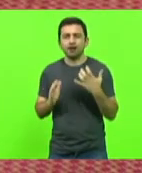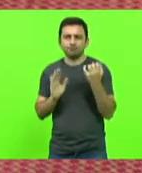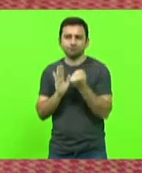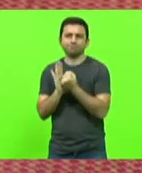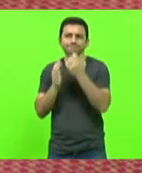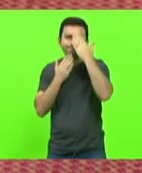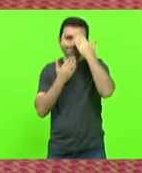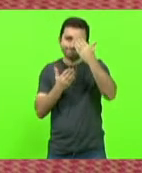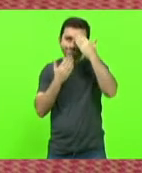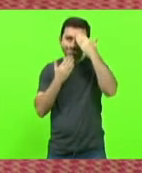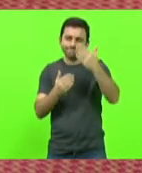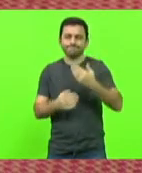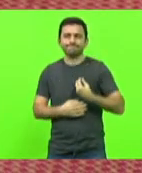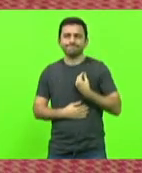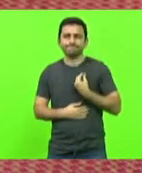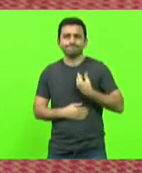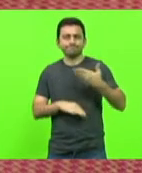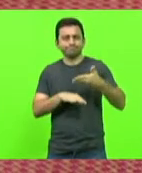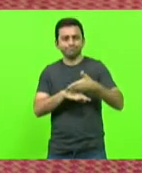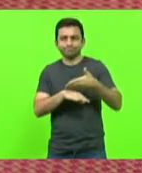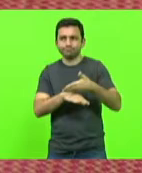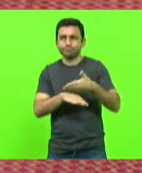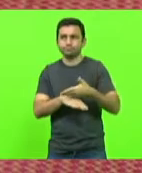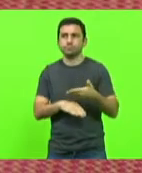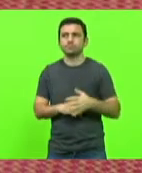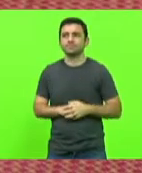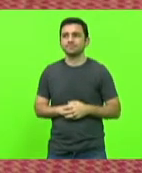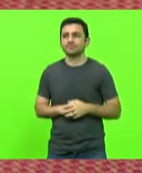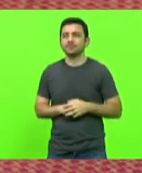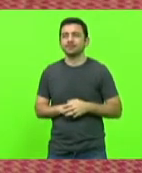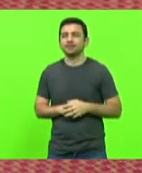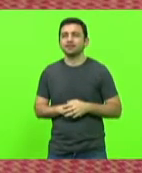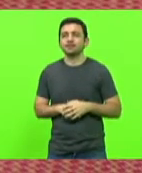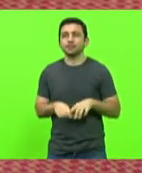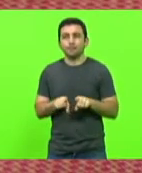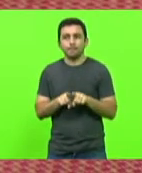pela presença, assim como o Miguel Piccolo.